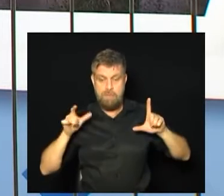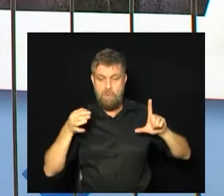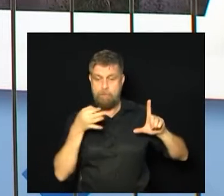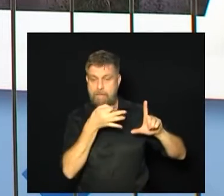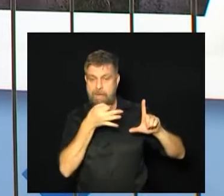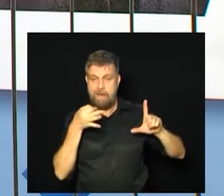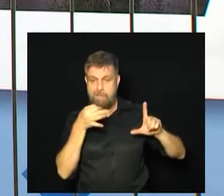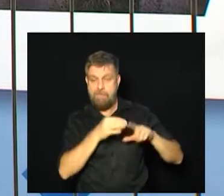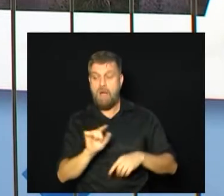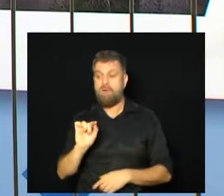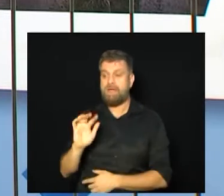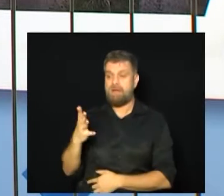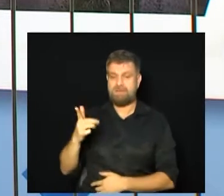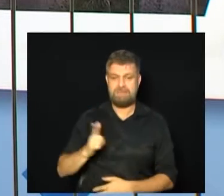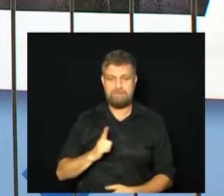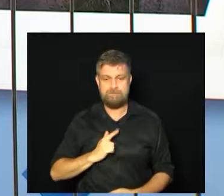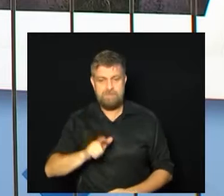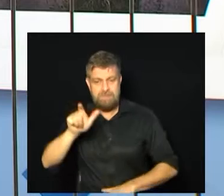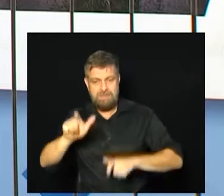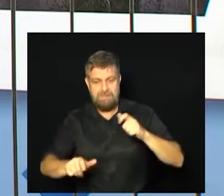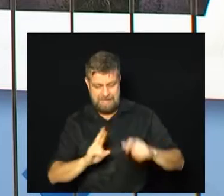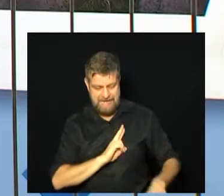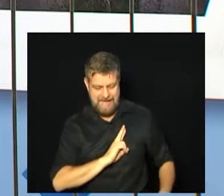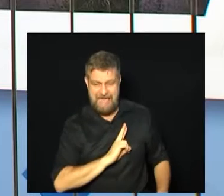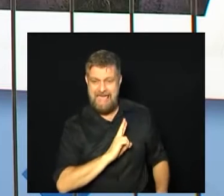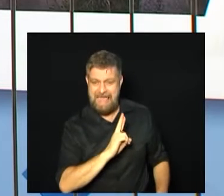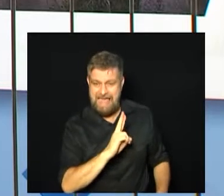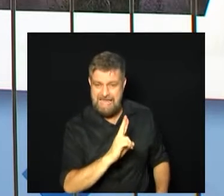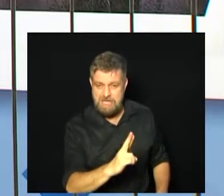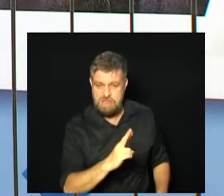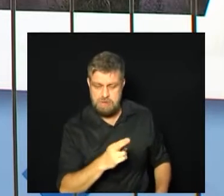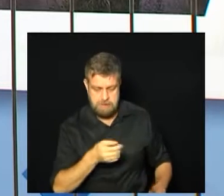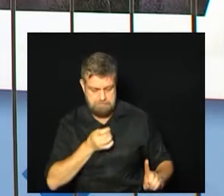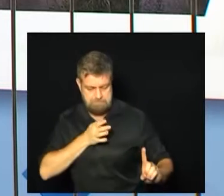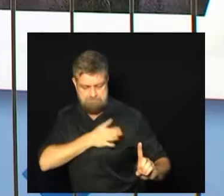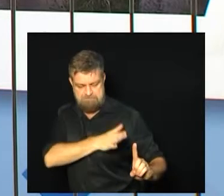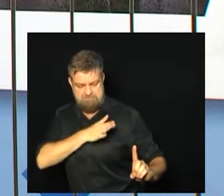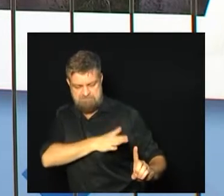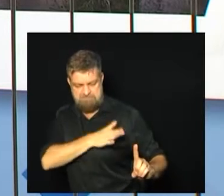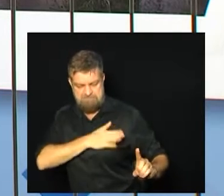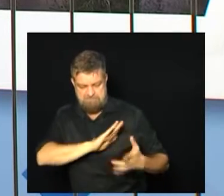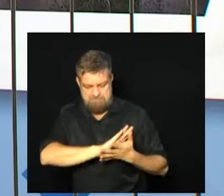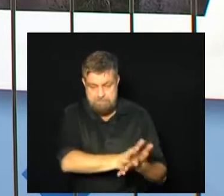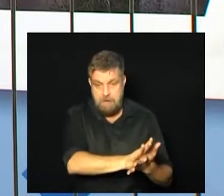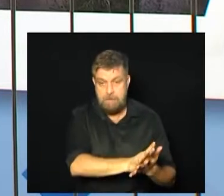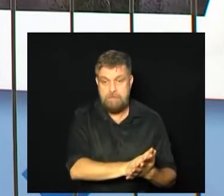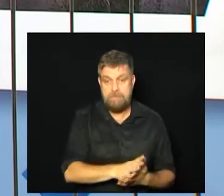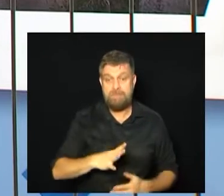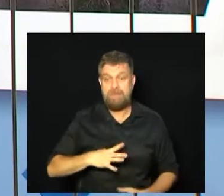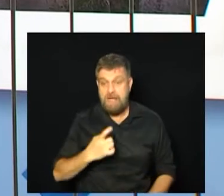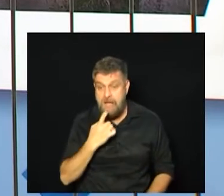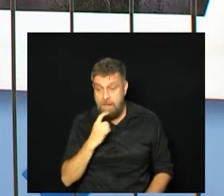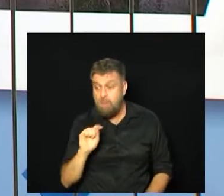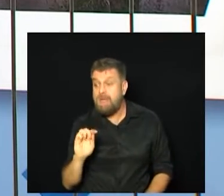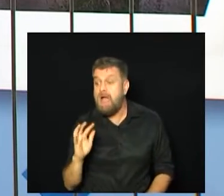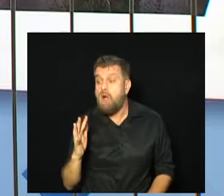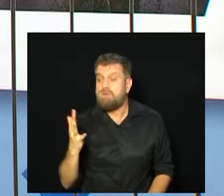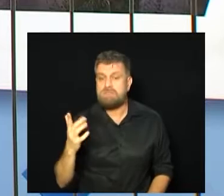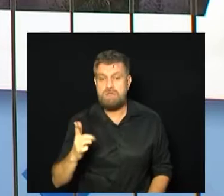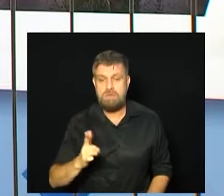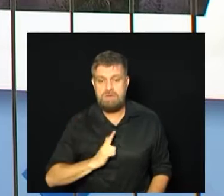segunda-feira, os casos de intolerância religiosa também têm aumentado. Teve um caso em Campinas, né, muito recentemente,